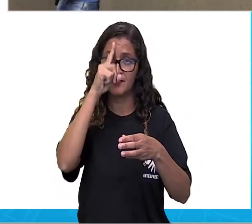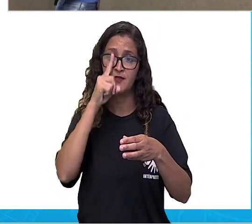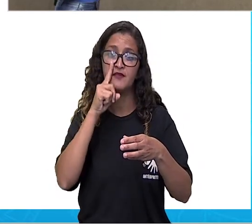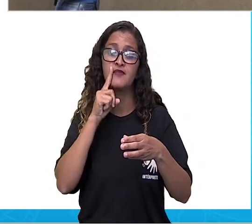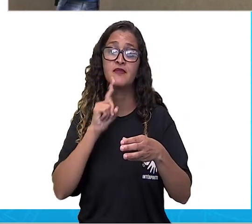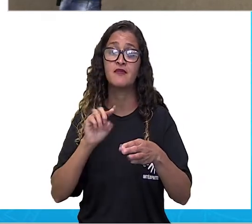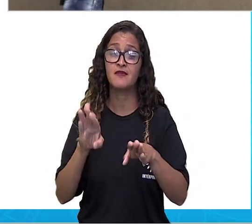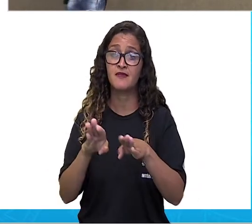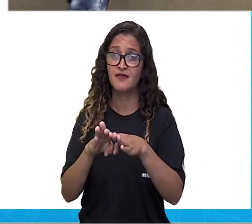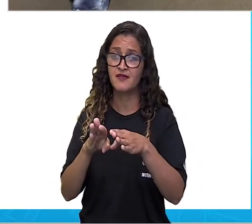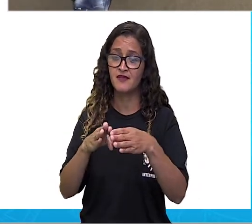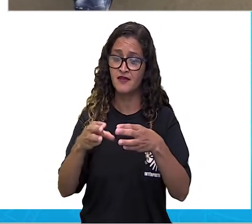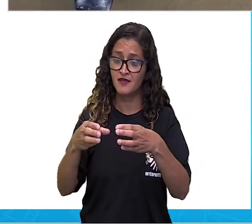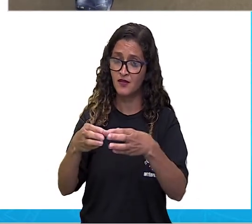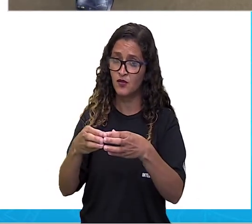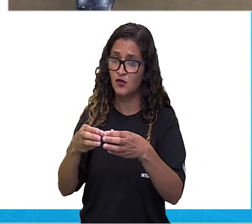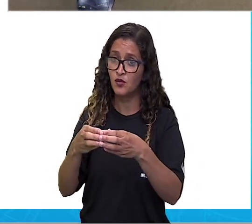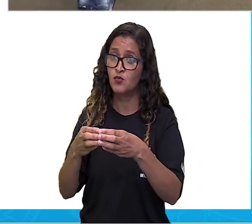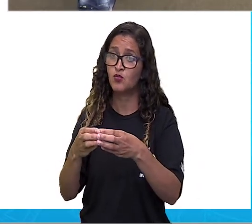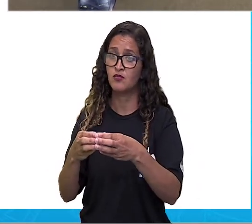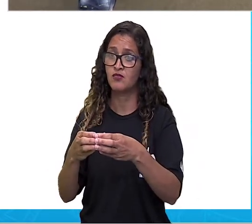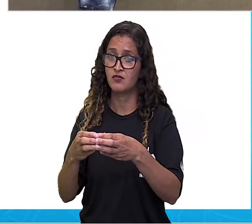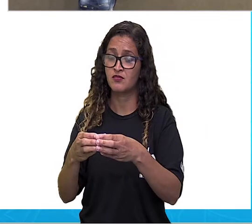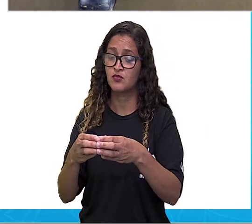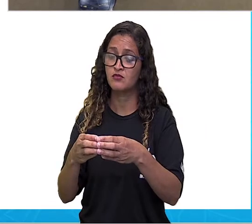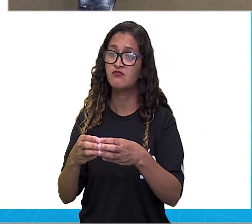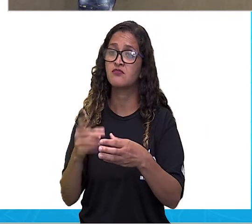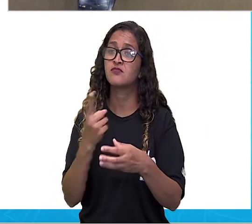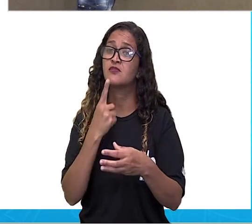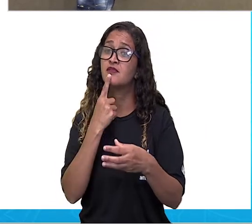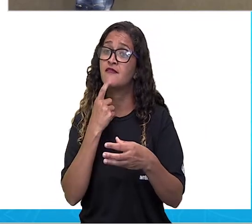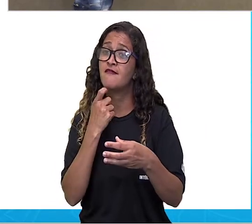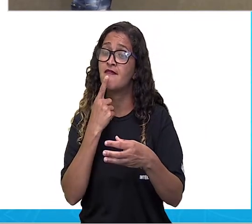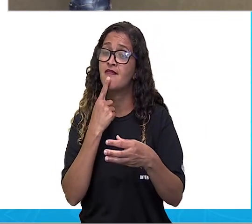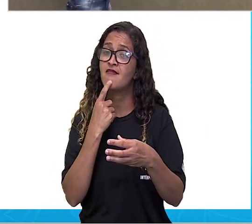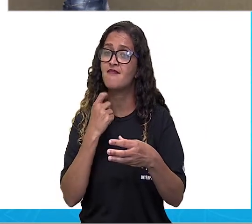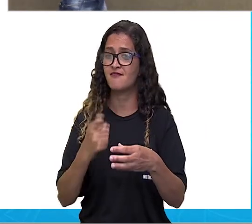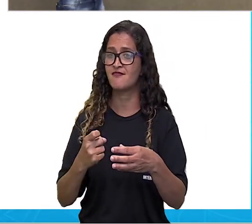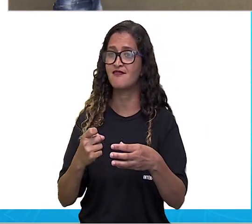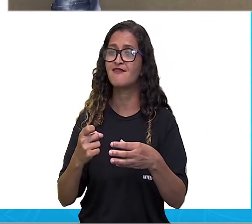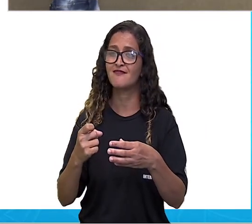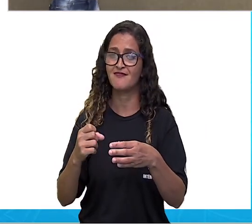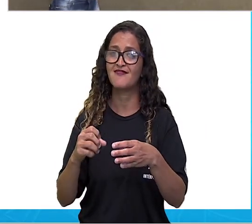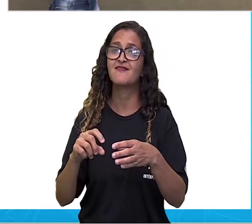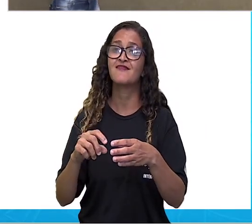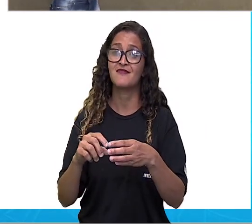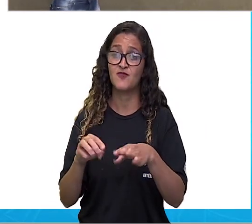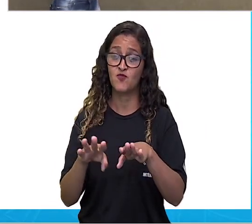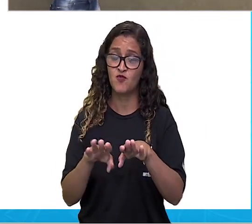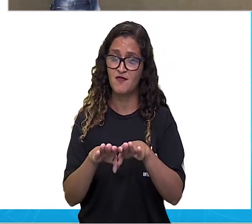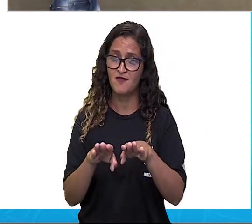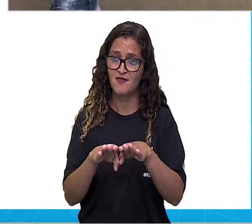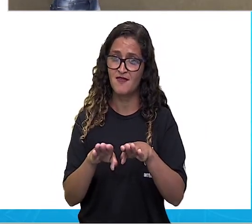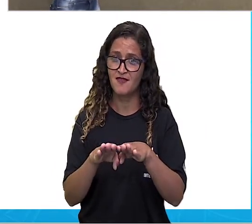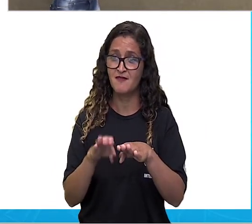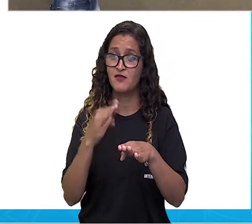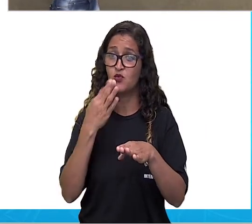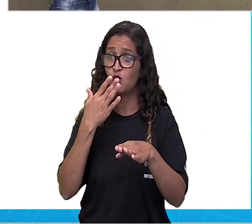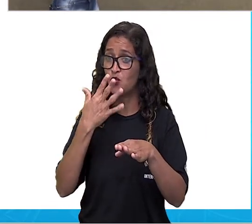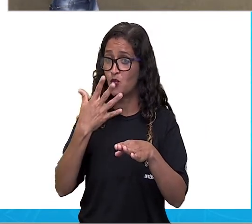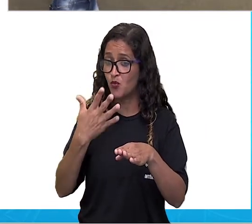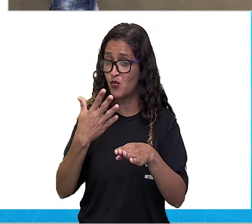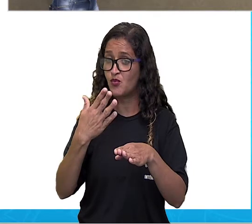Os botões vermelhos tinham outro formato de botões e cores semelhantes. Então, eles